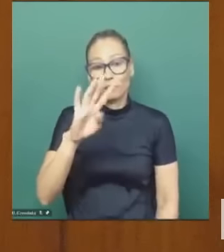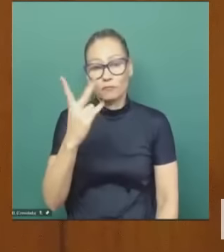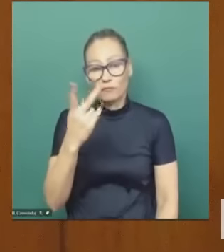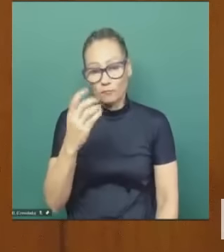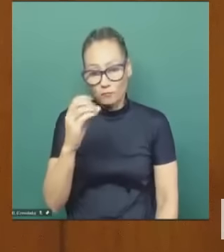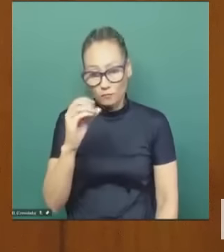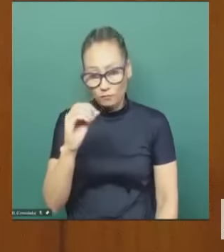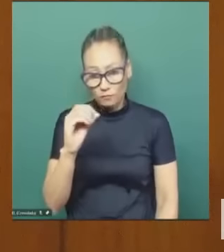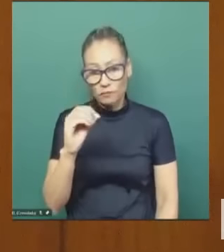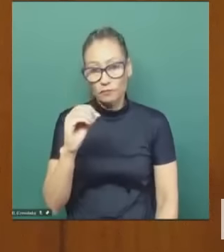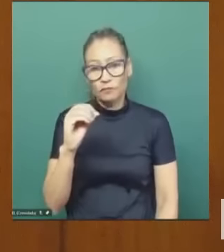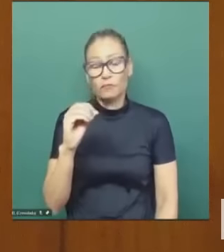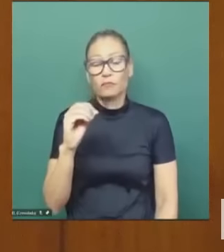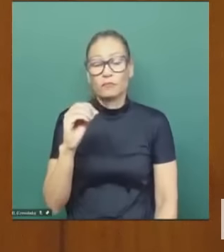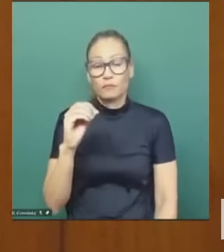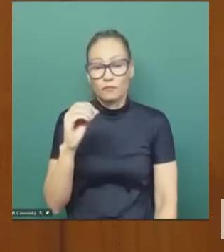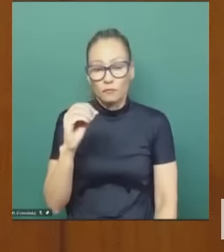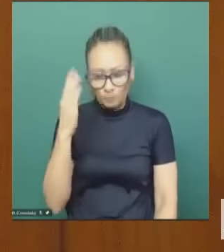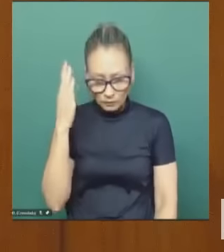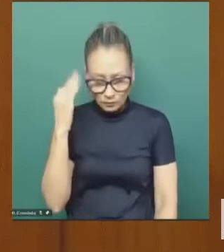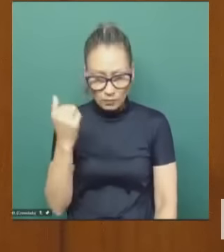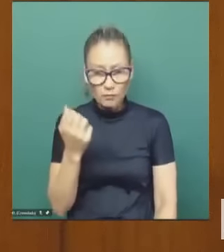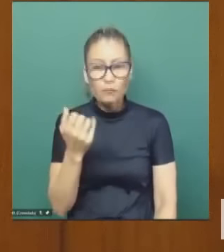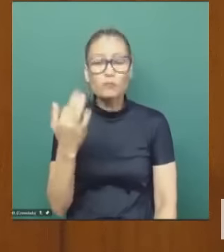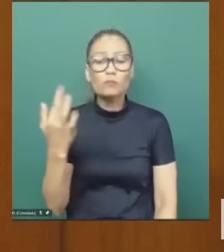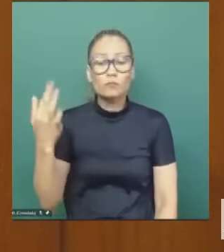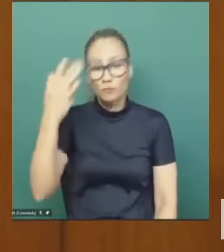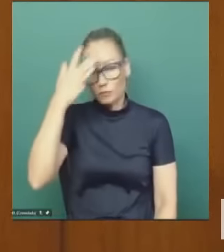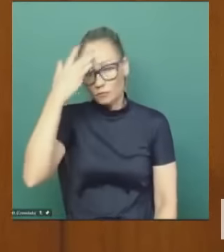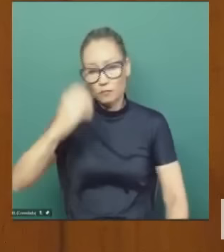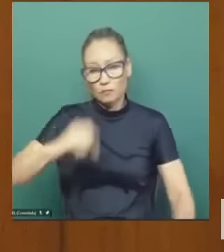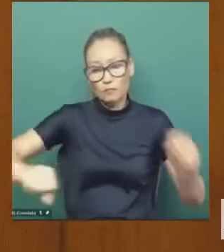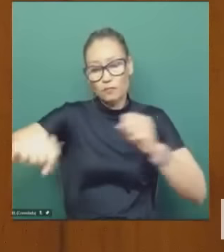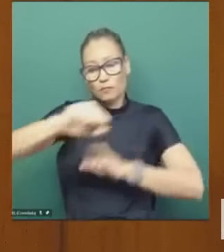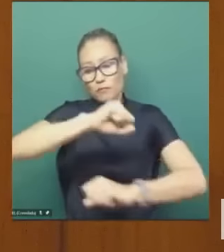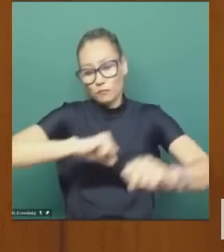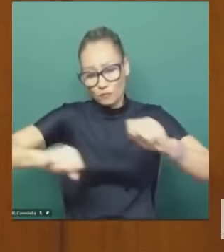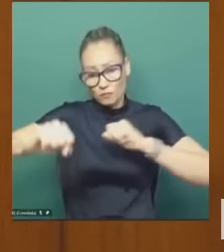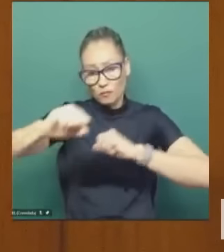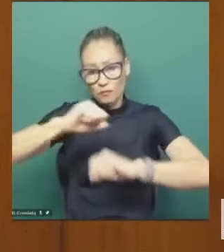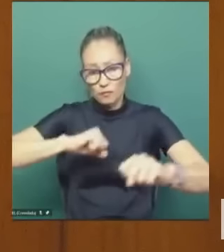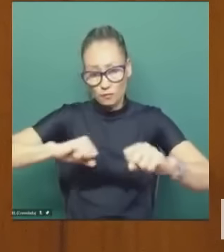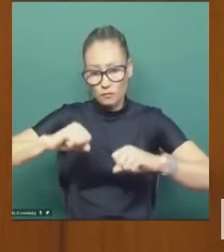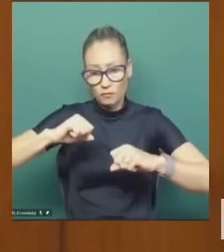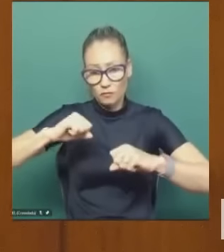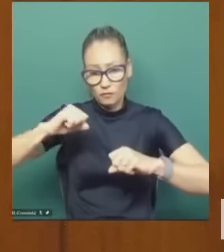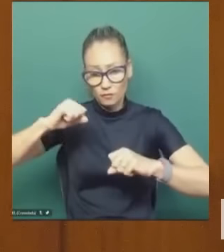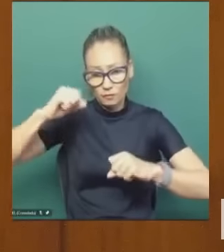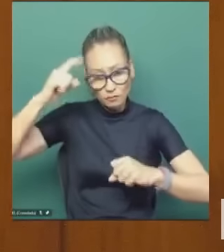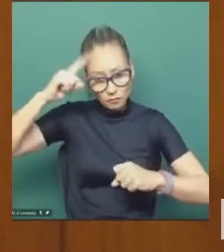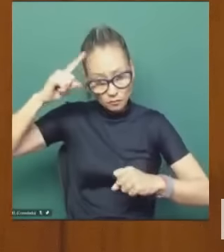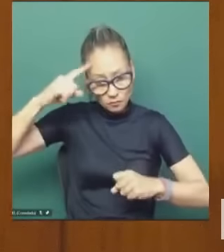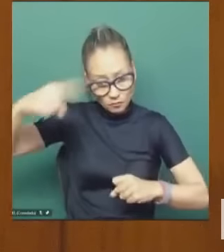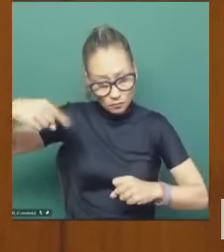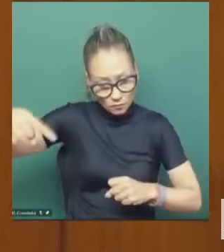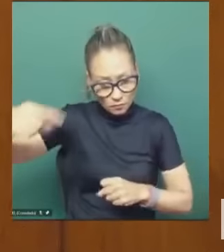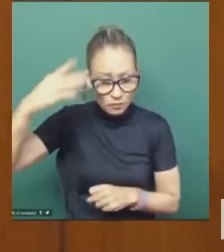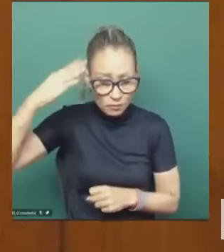de interesse social no valor de 13 mil, então não sabe quanto um trabalhador realmente, de fato, ganha para acessar esse